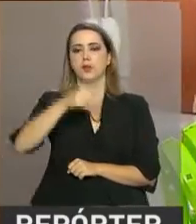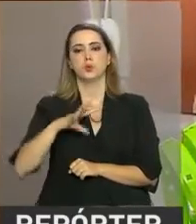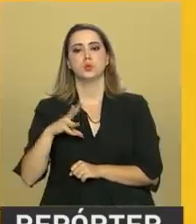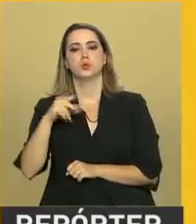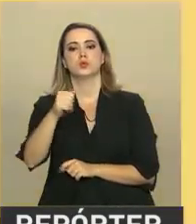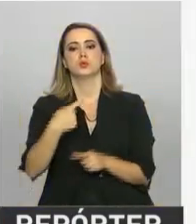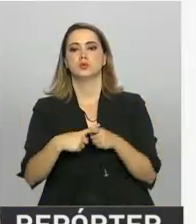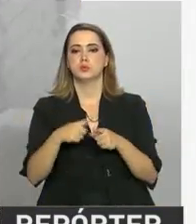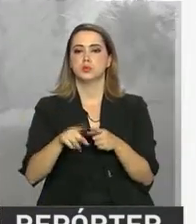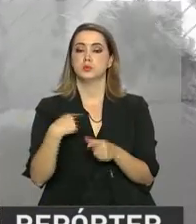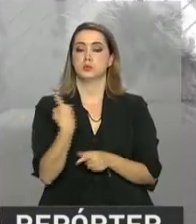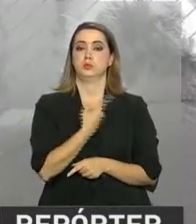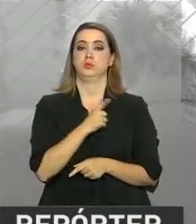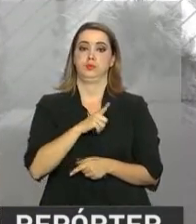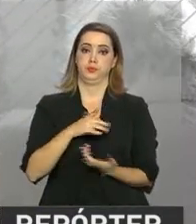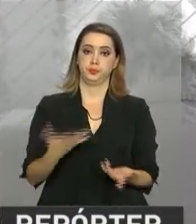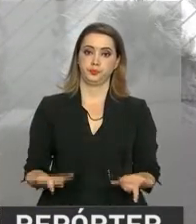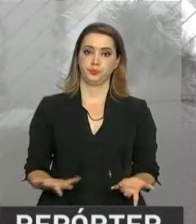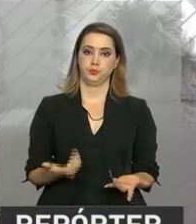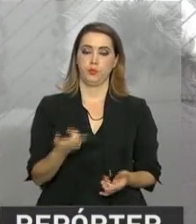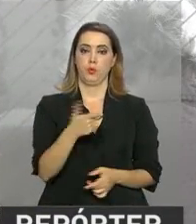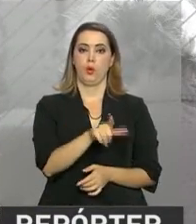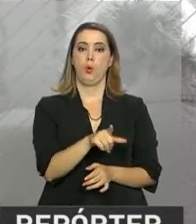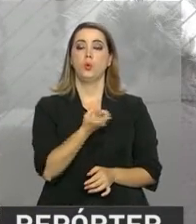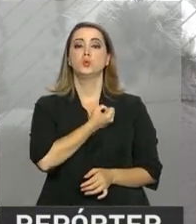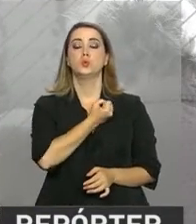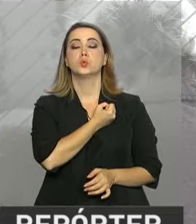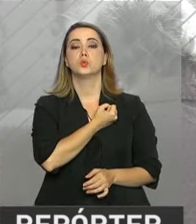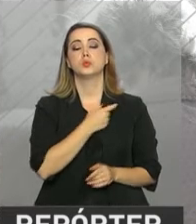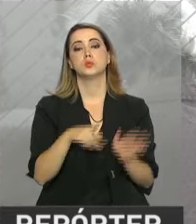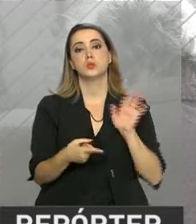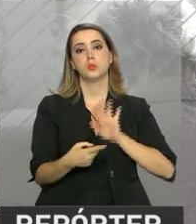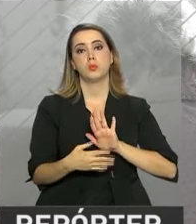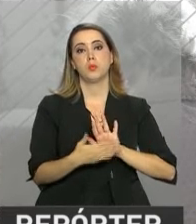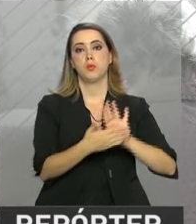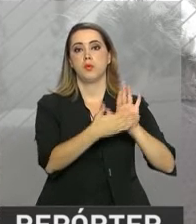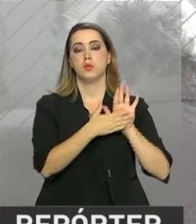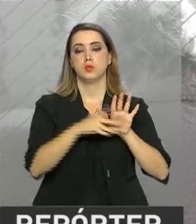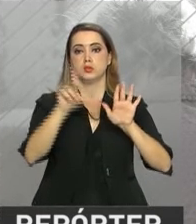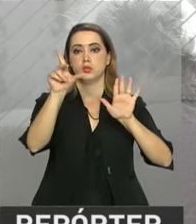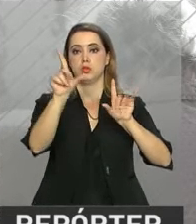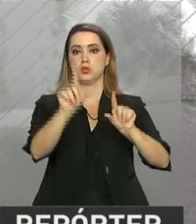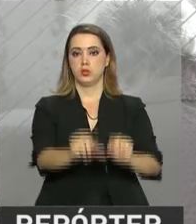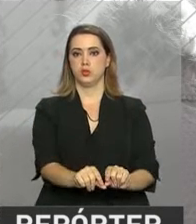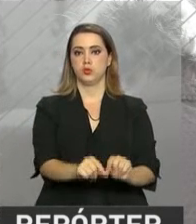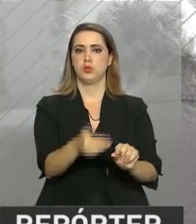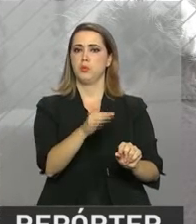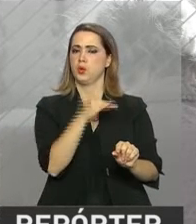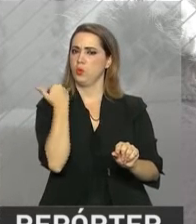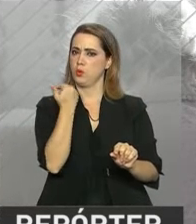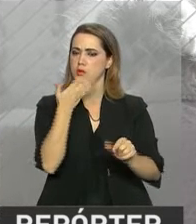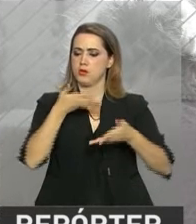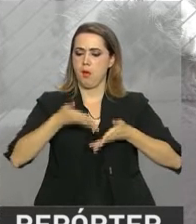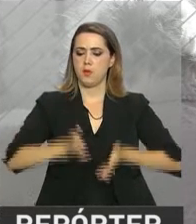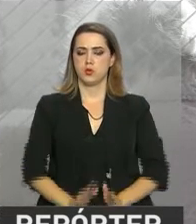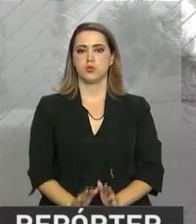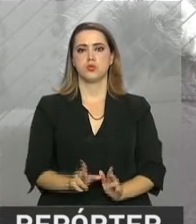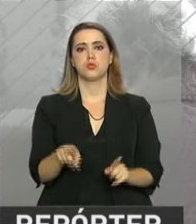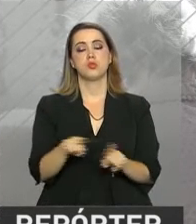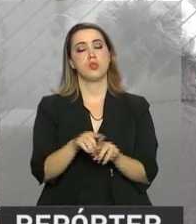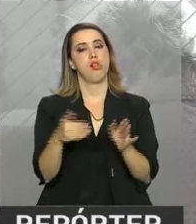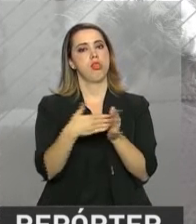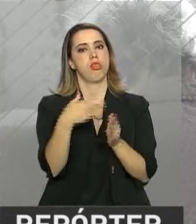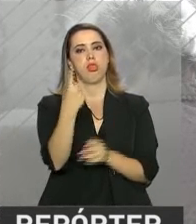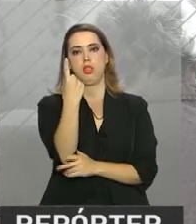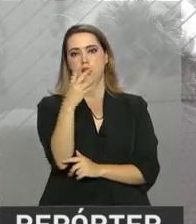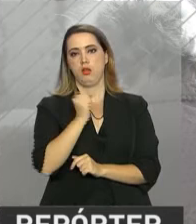tem livre outro dado da pesquisa revela que houve redução da mortalidade infantil as mortes de crianças com até um